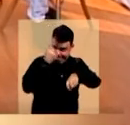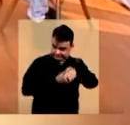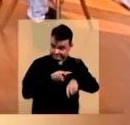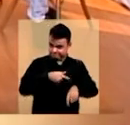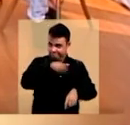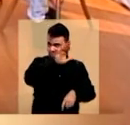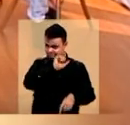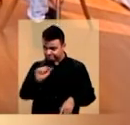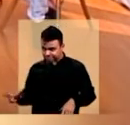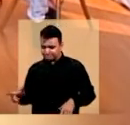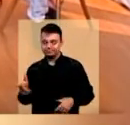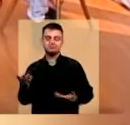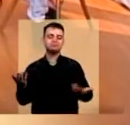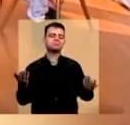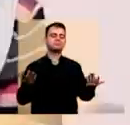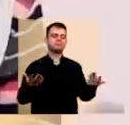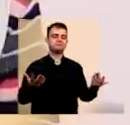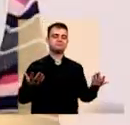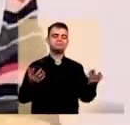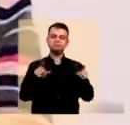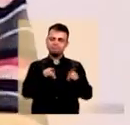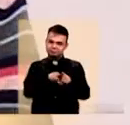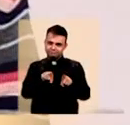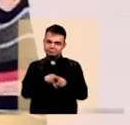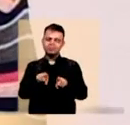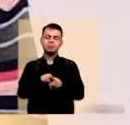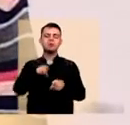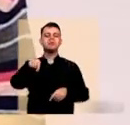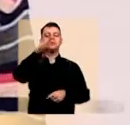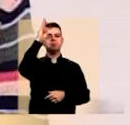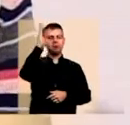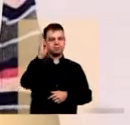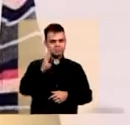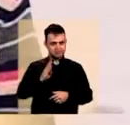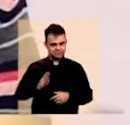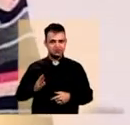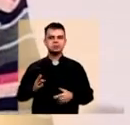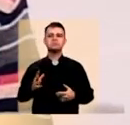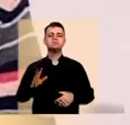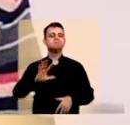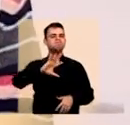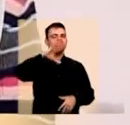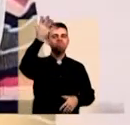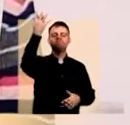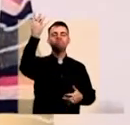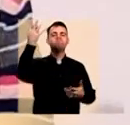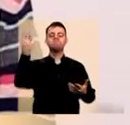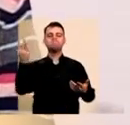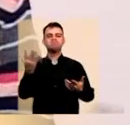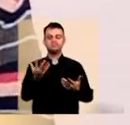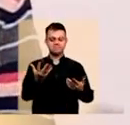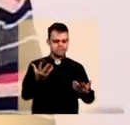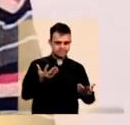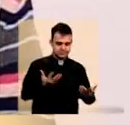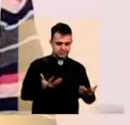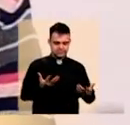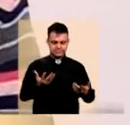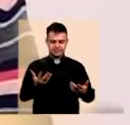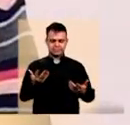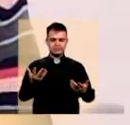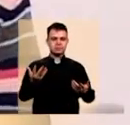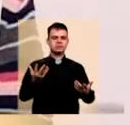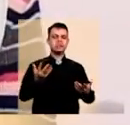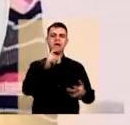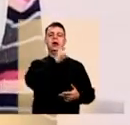Fala também da documentação também, que é muito burocrático no Brasil. Quando se perde uma carteira, né? Perde